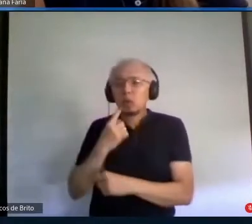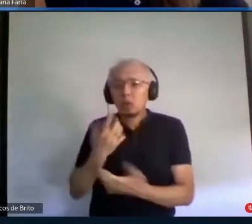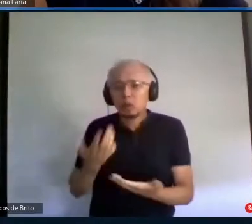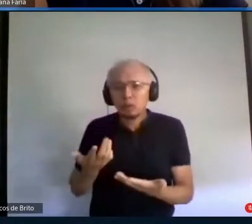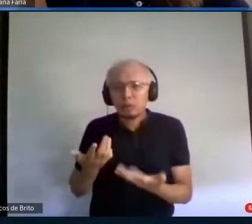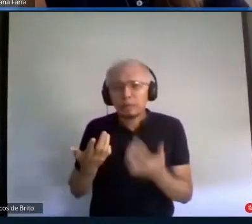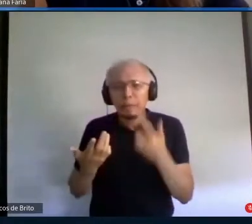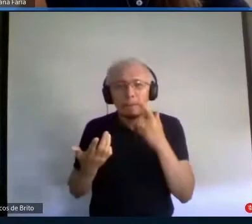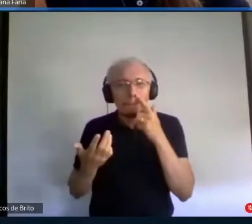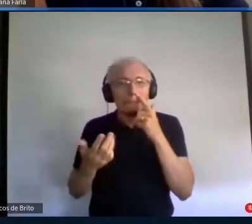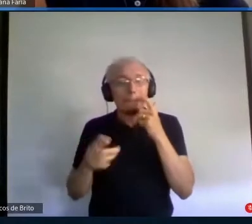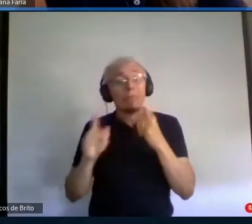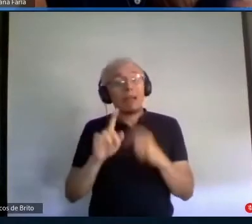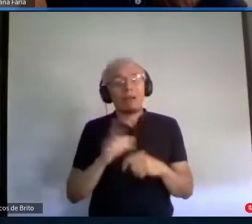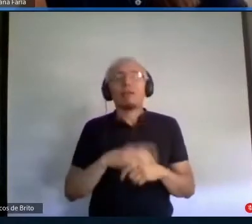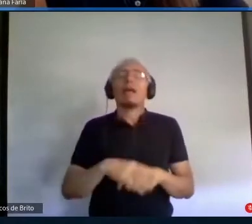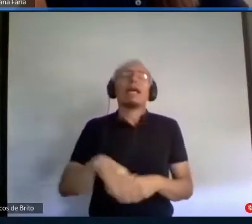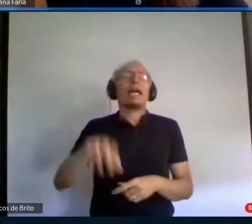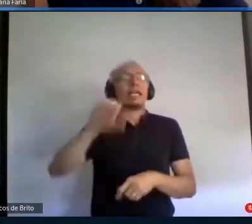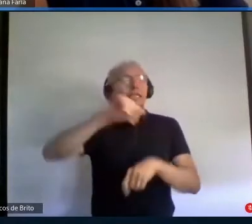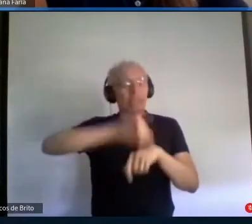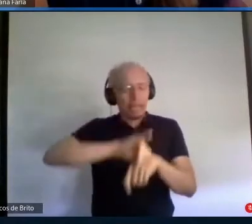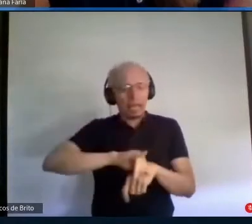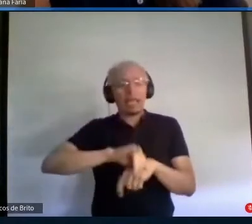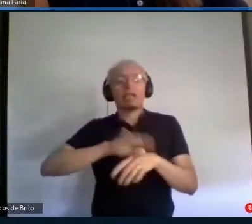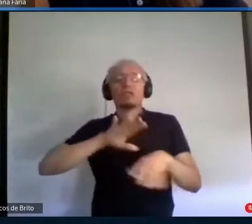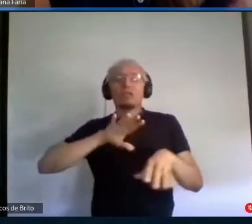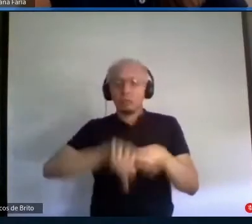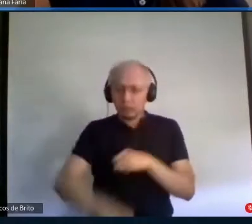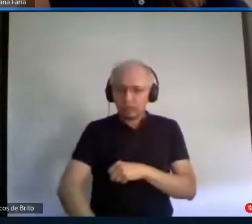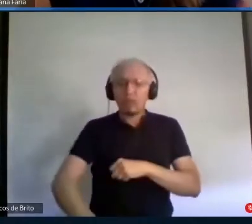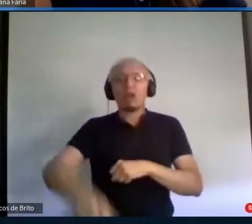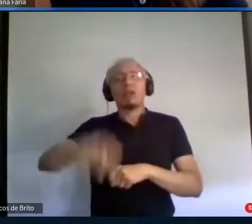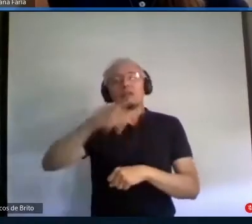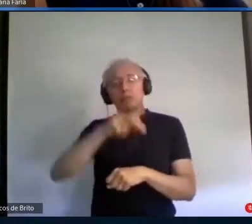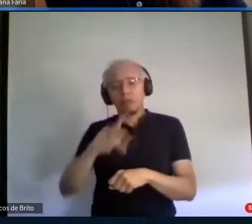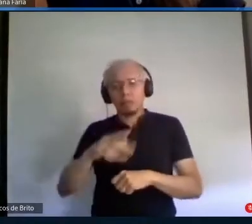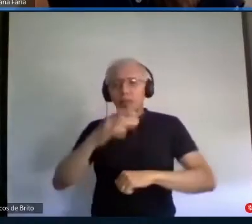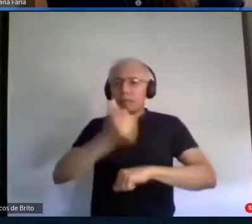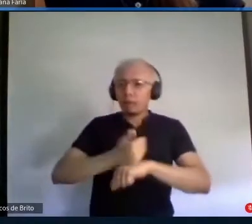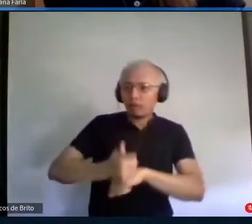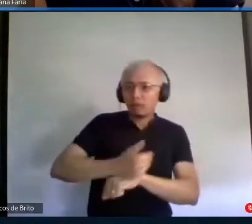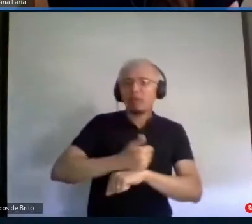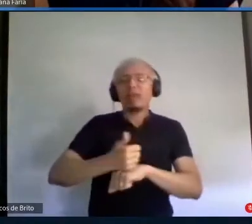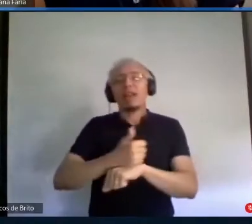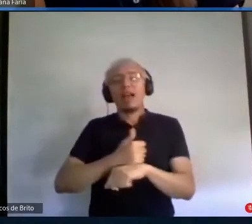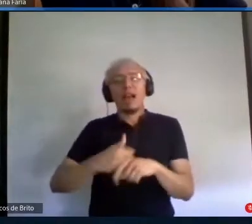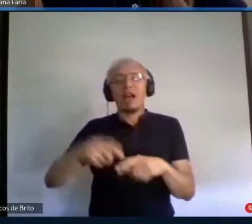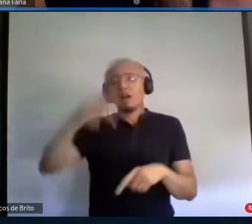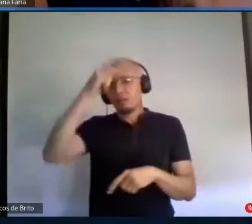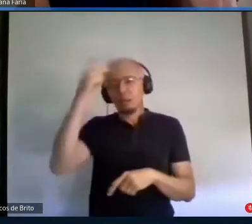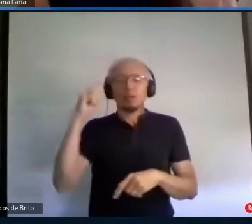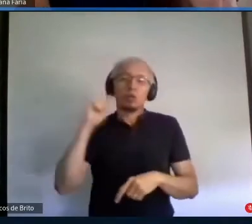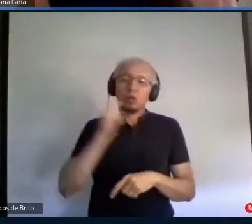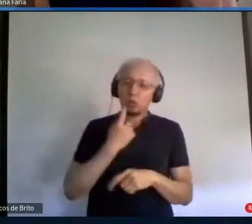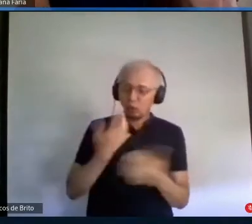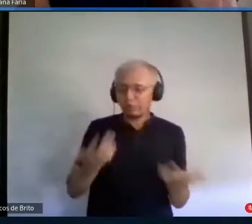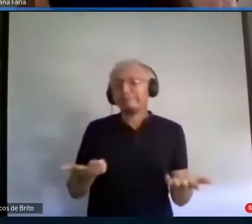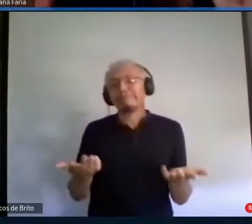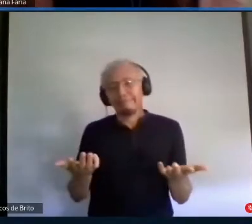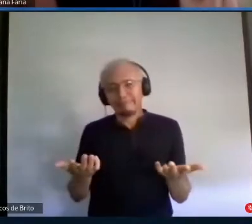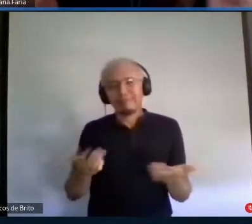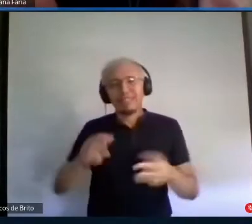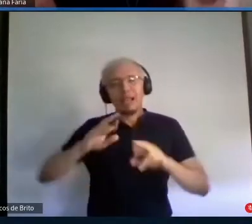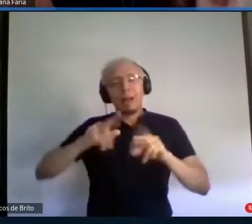Não é, é Centro de Capacitação de Profissionais de Educação e Atendimento às Pessoas com Surdez. Né? Então,